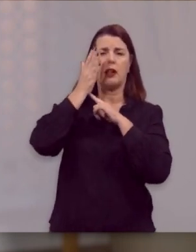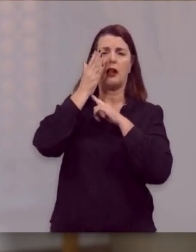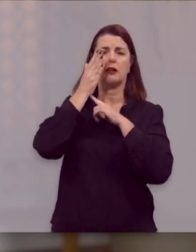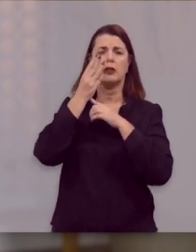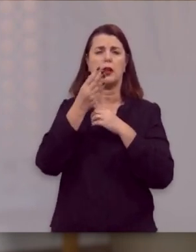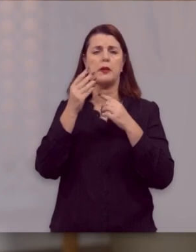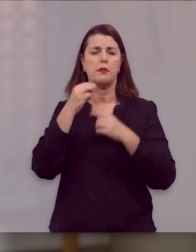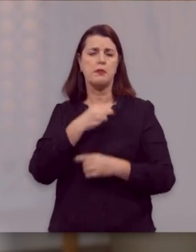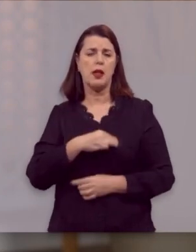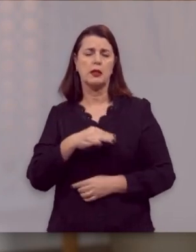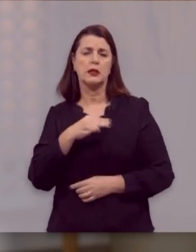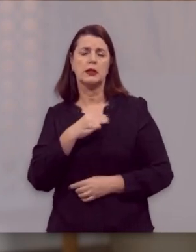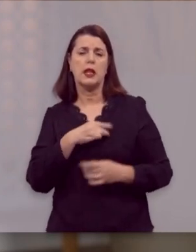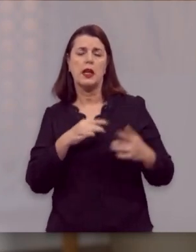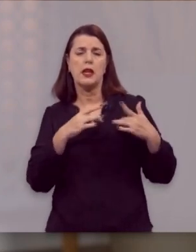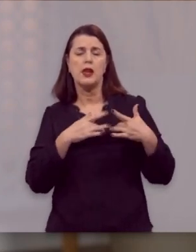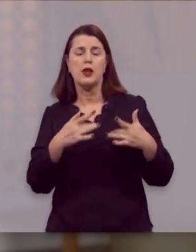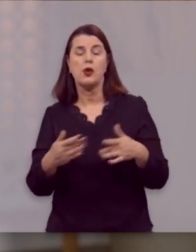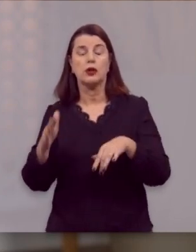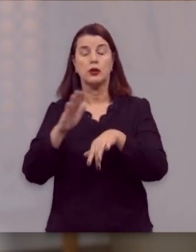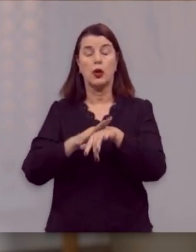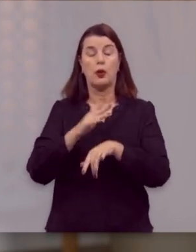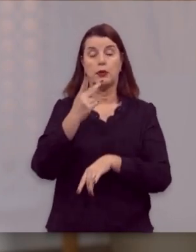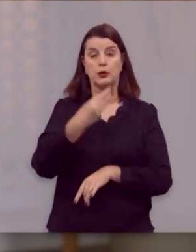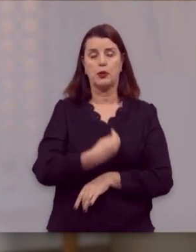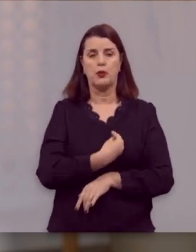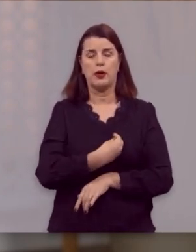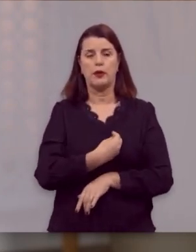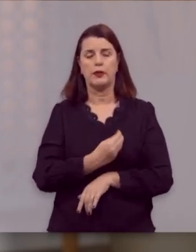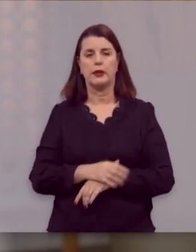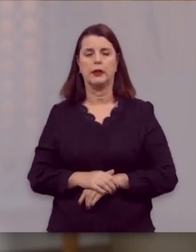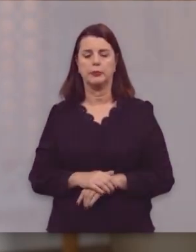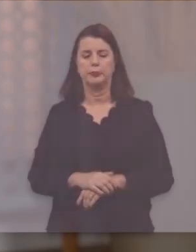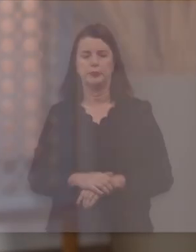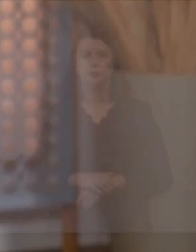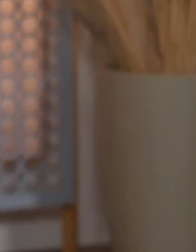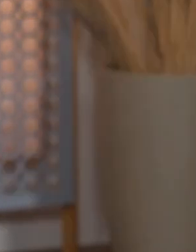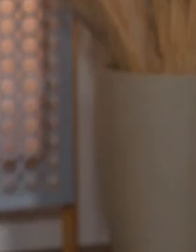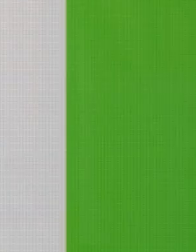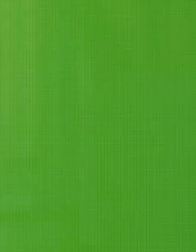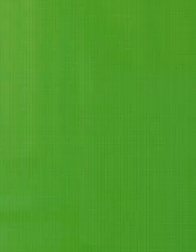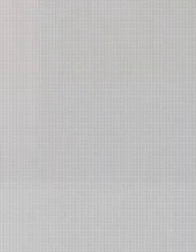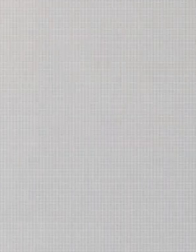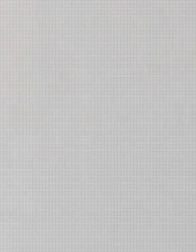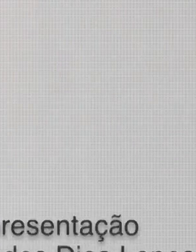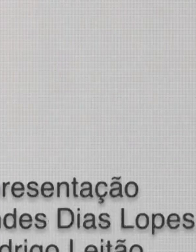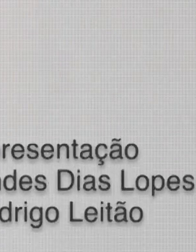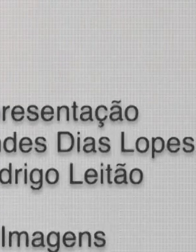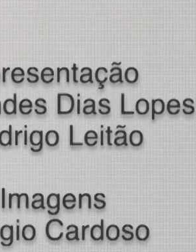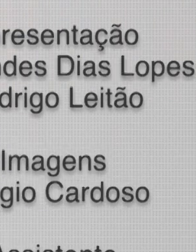derrame graça e misericórdia sobre você em todo o tempo.